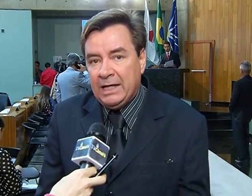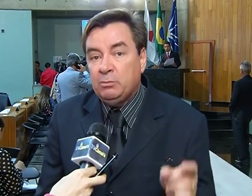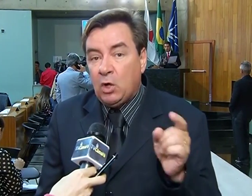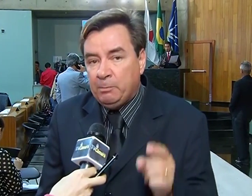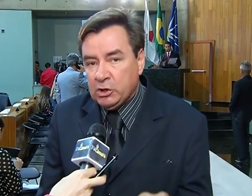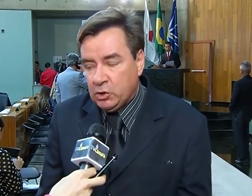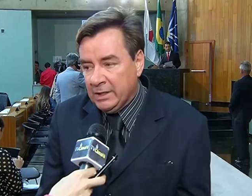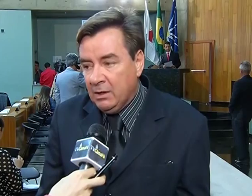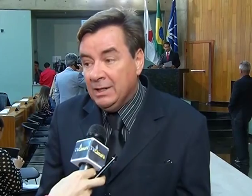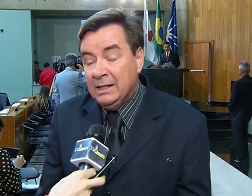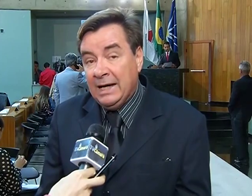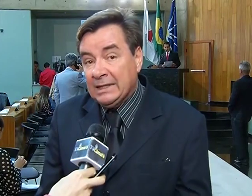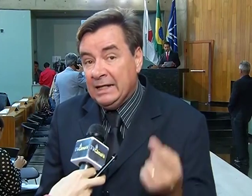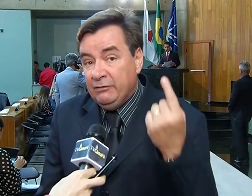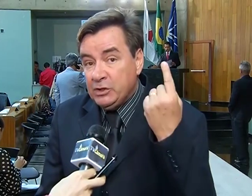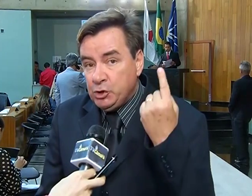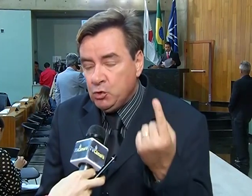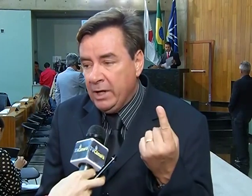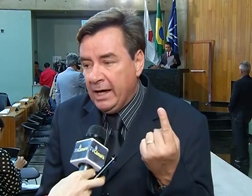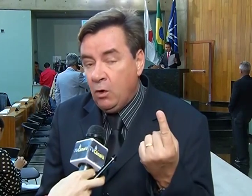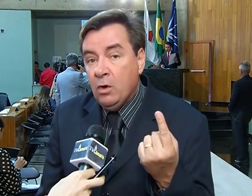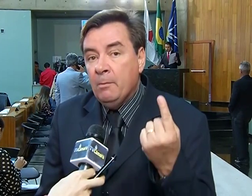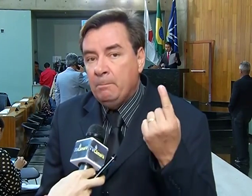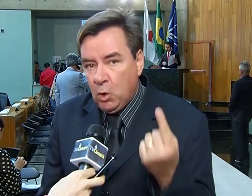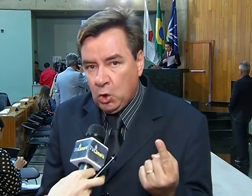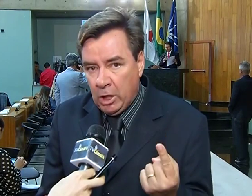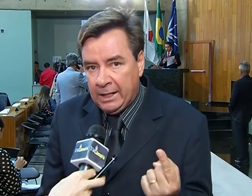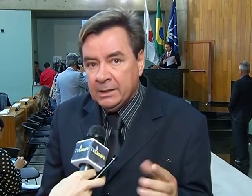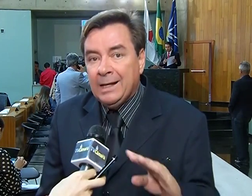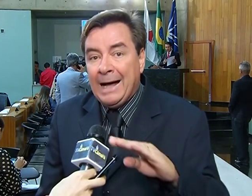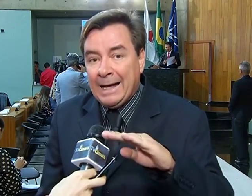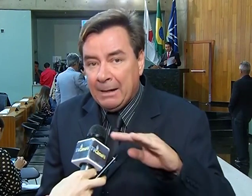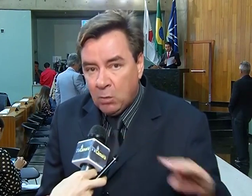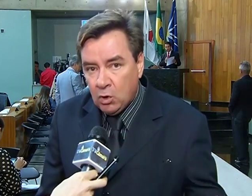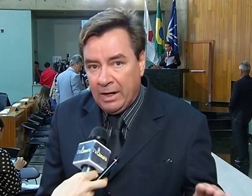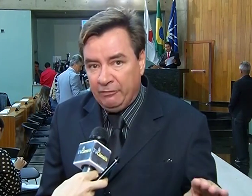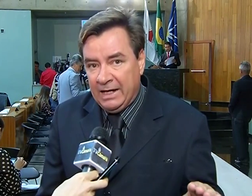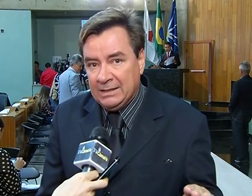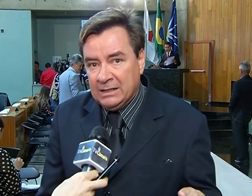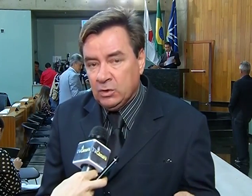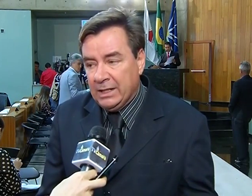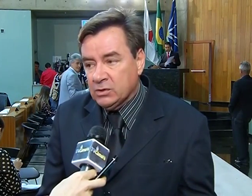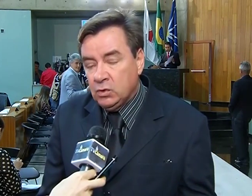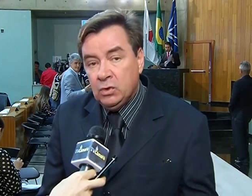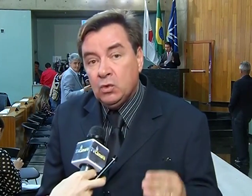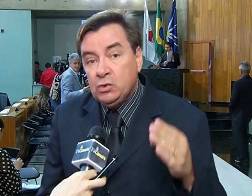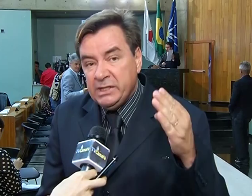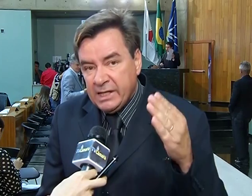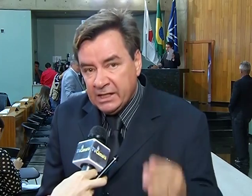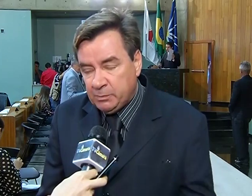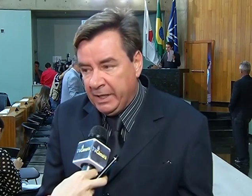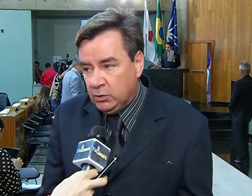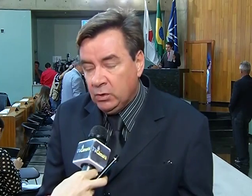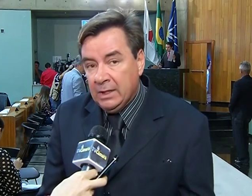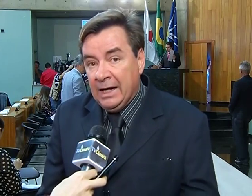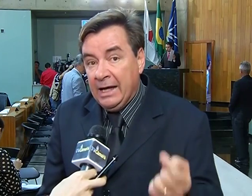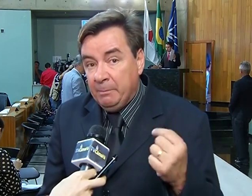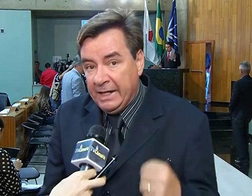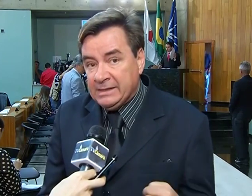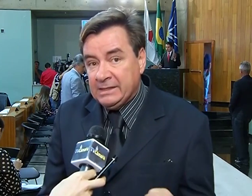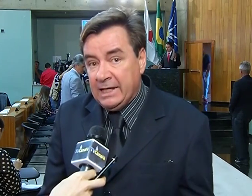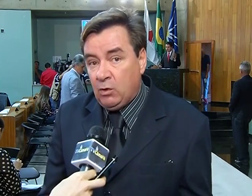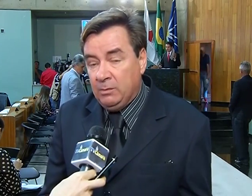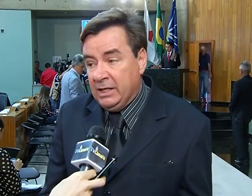ser cobrado proporcional à tarifa de R$ 1,00 por hora. Acabou com a farra da Zona Azul, um desrespeito.